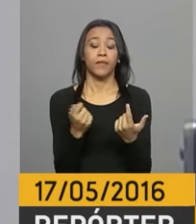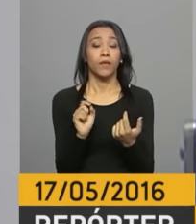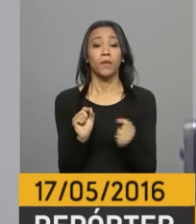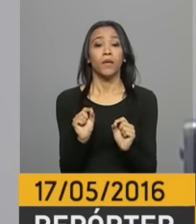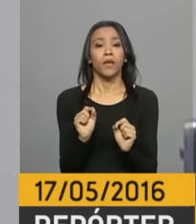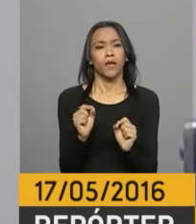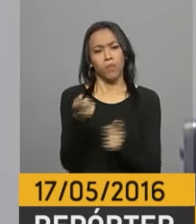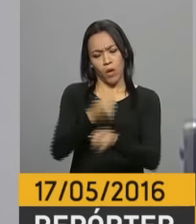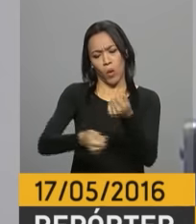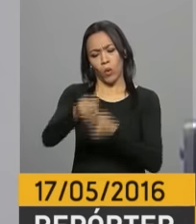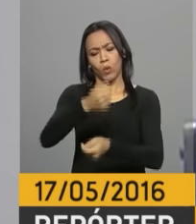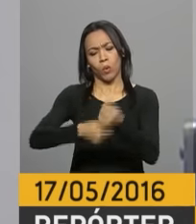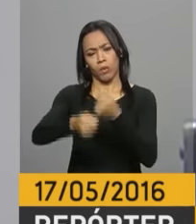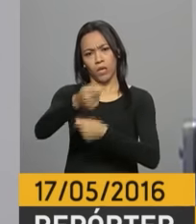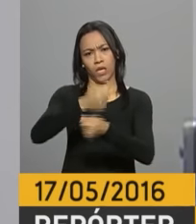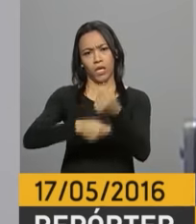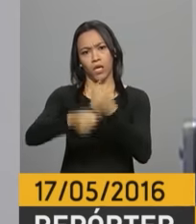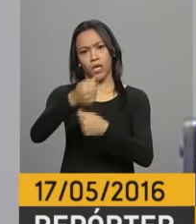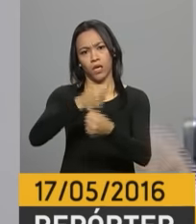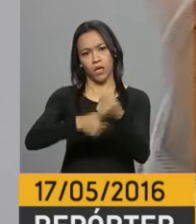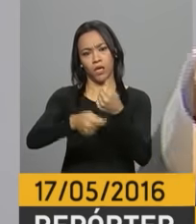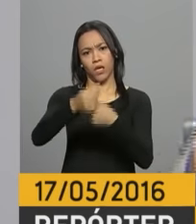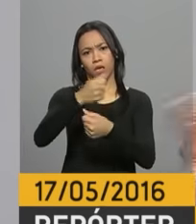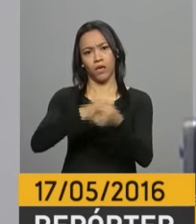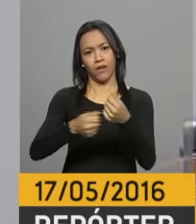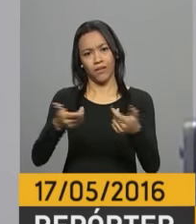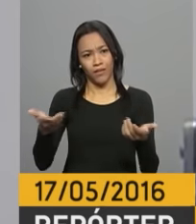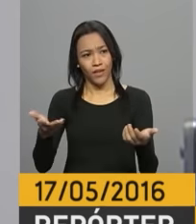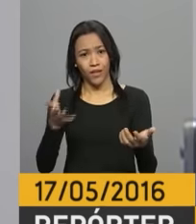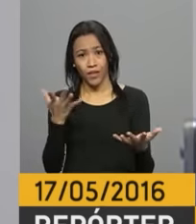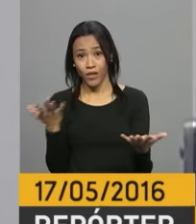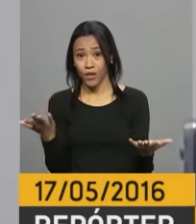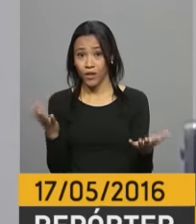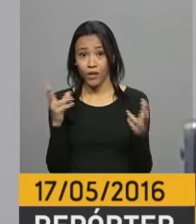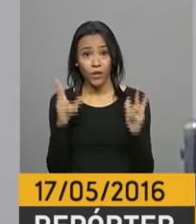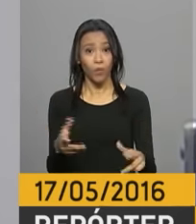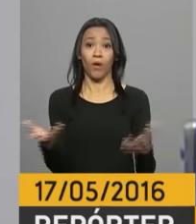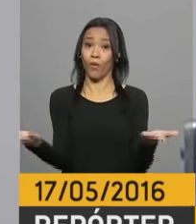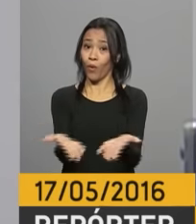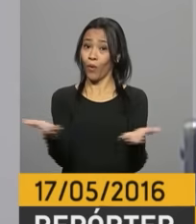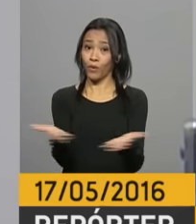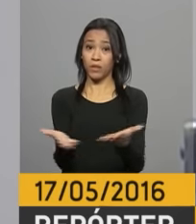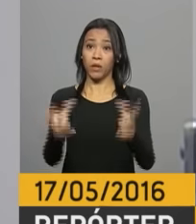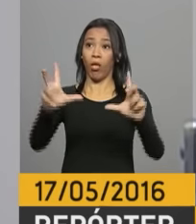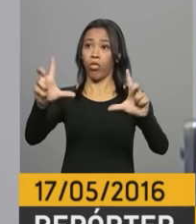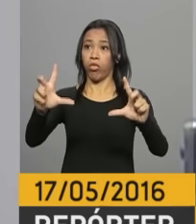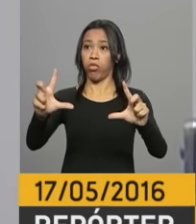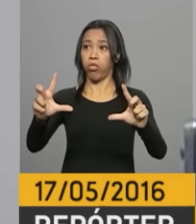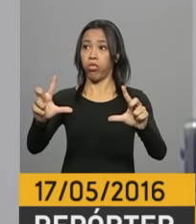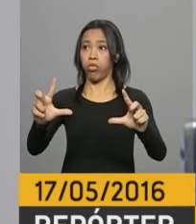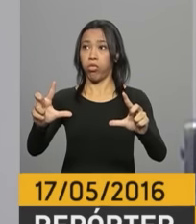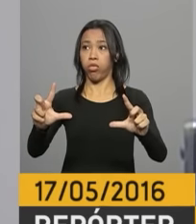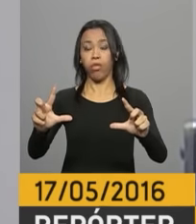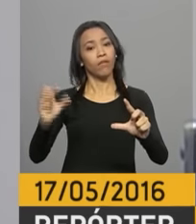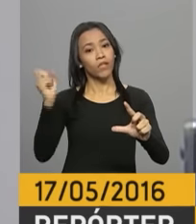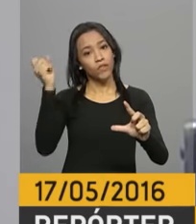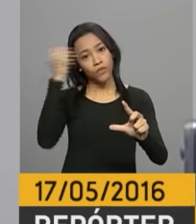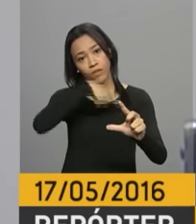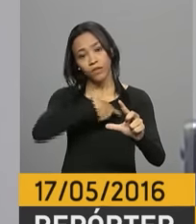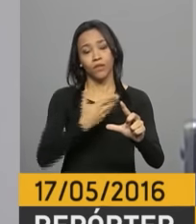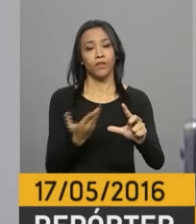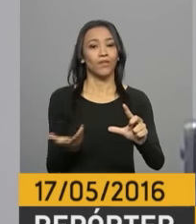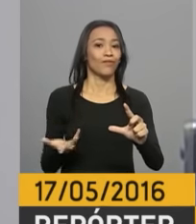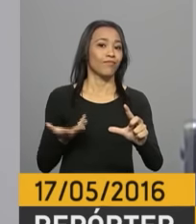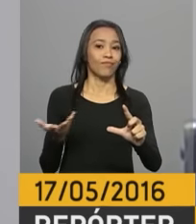uma economia com um nível de contração como está torna-se muito difícil, muito mais complicado qualquer